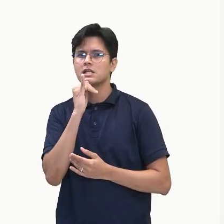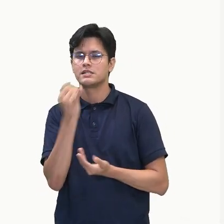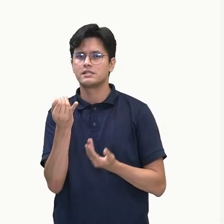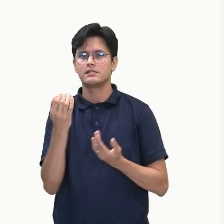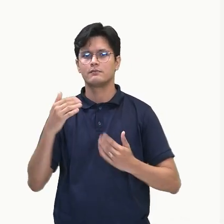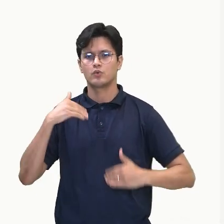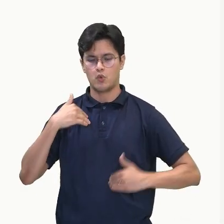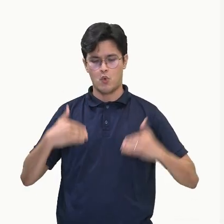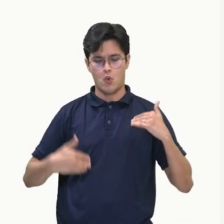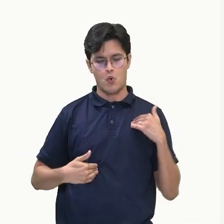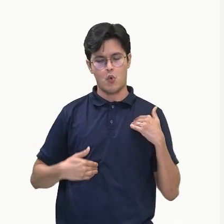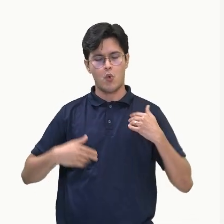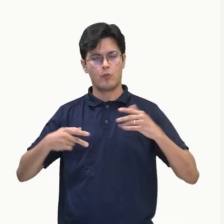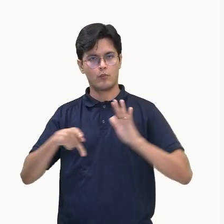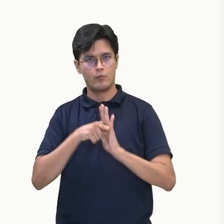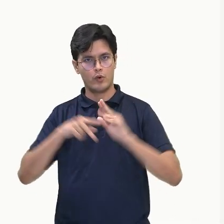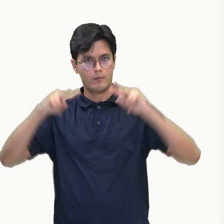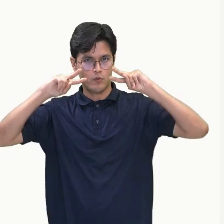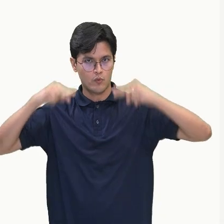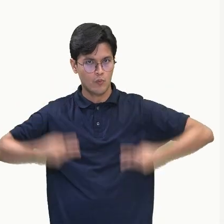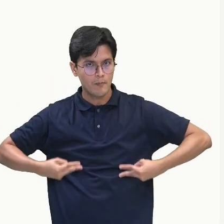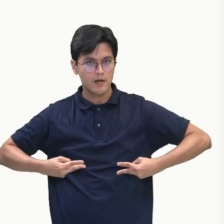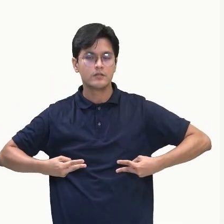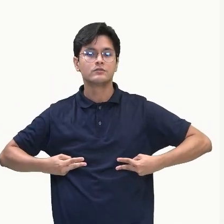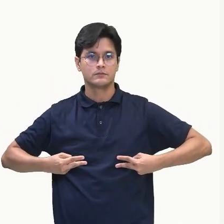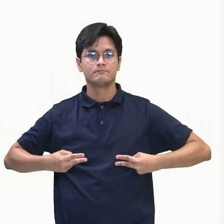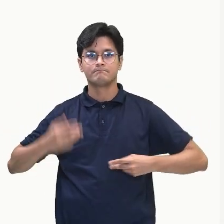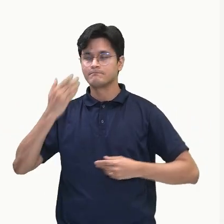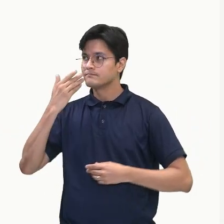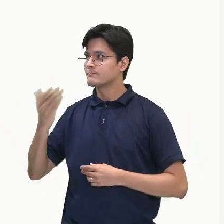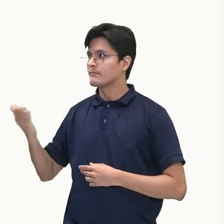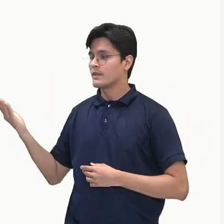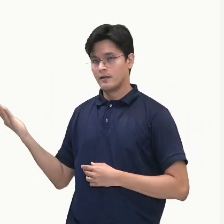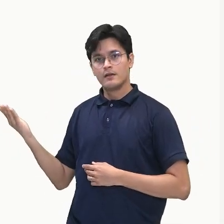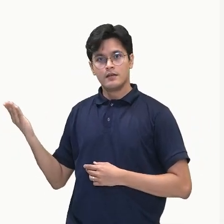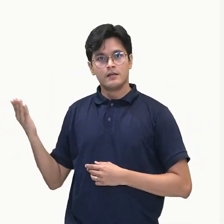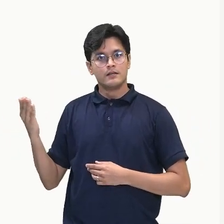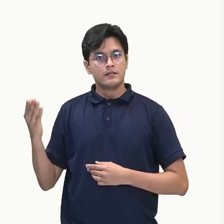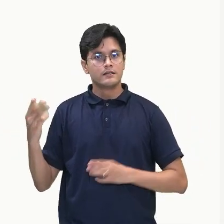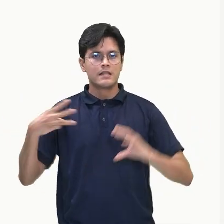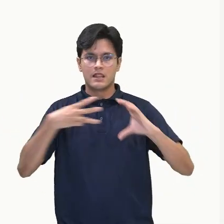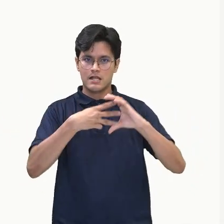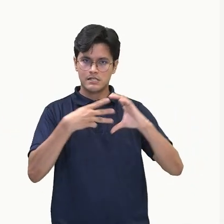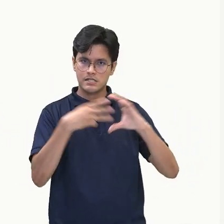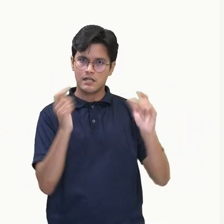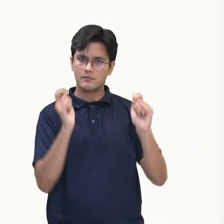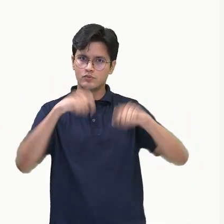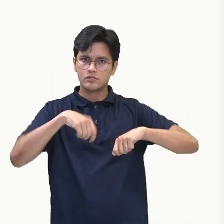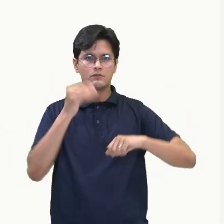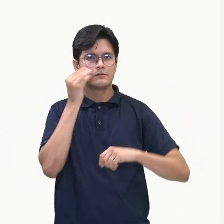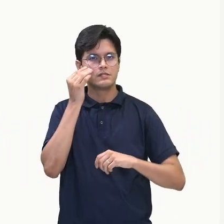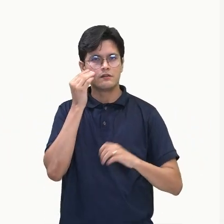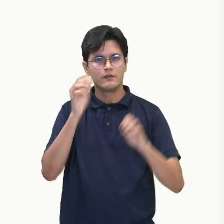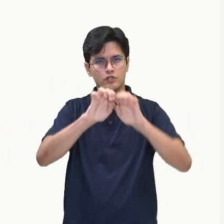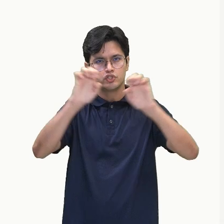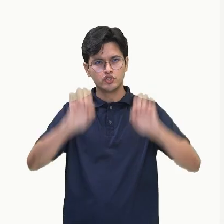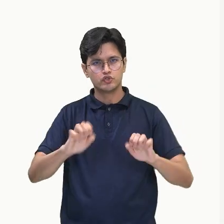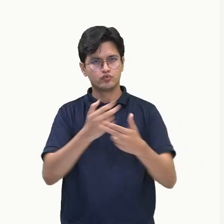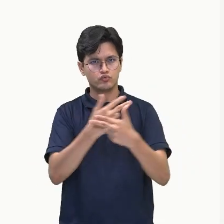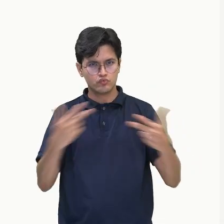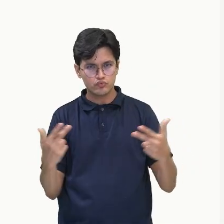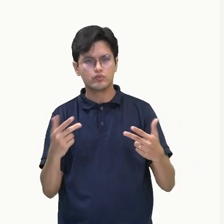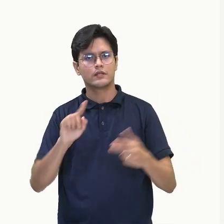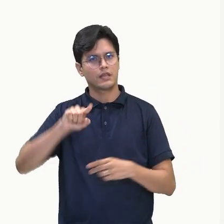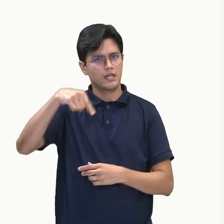Ao avançar da nossa explicação, na célula você pode observar essas estruturas, nós vamos ver cada uma